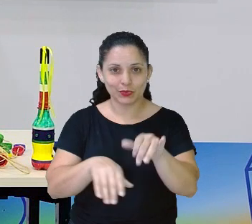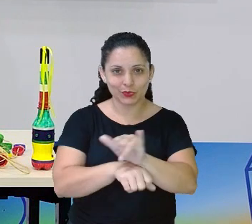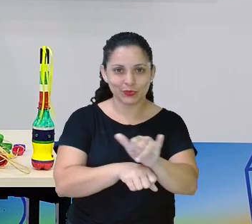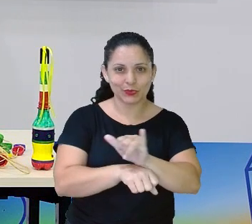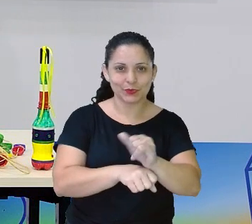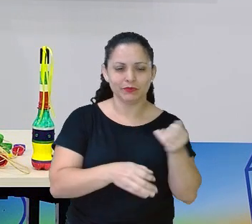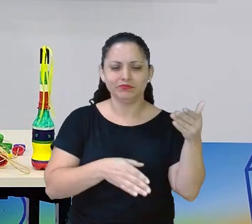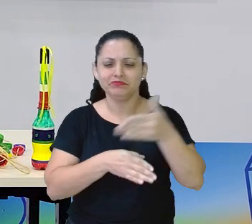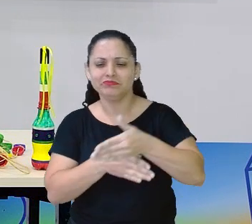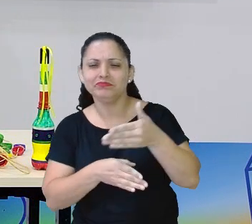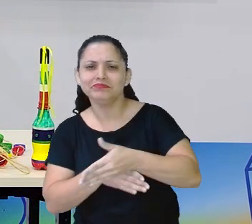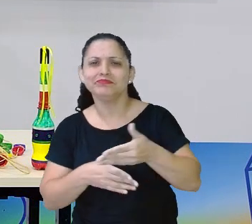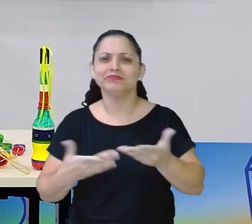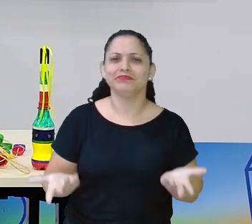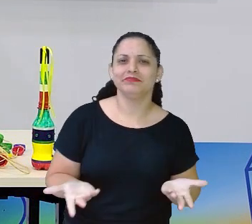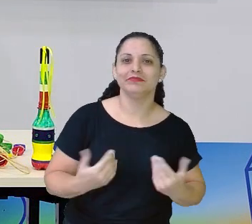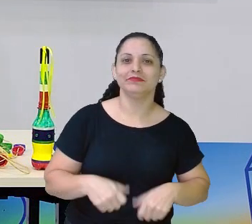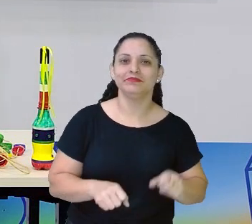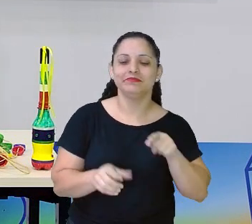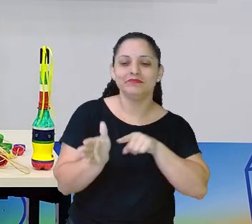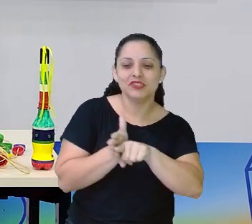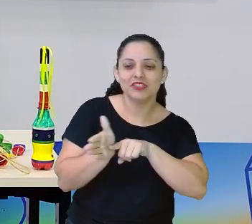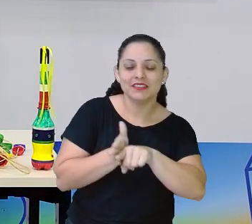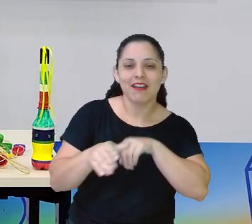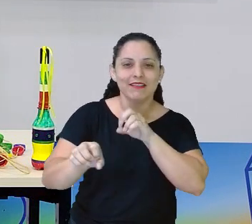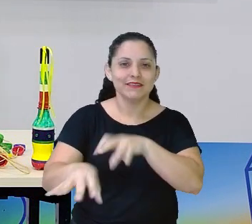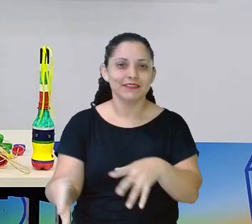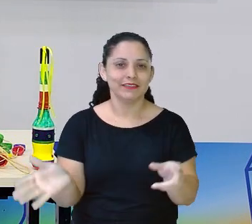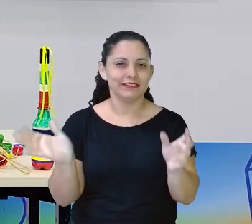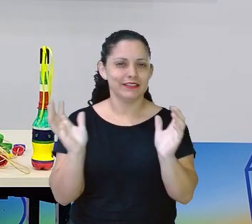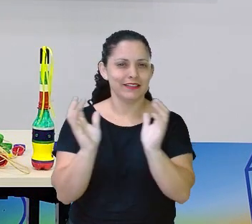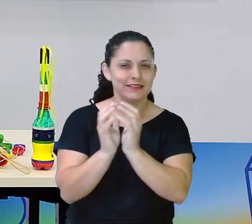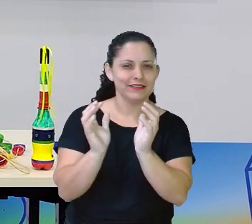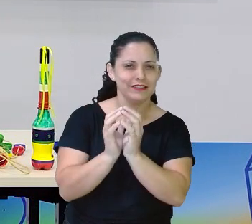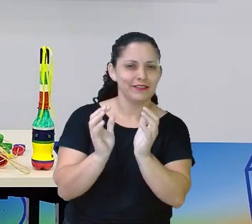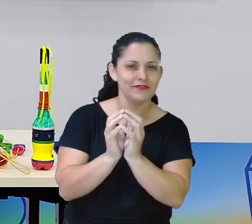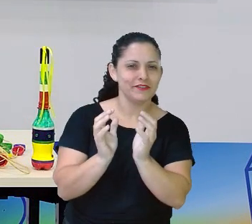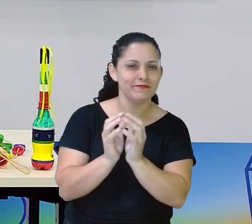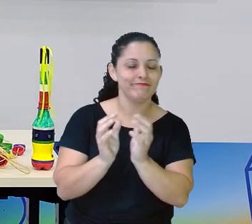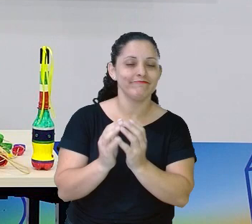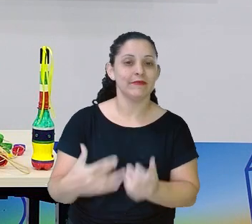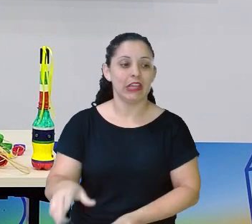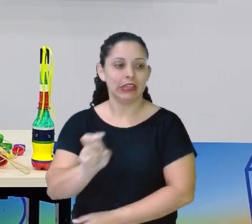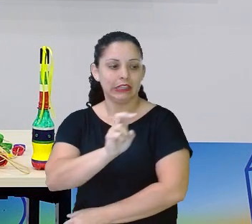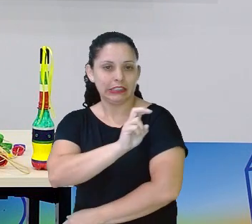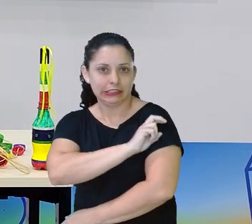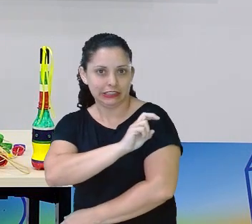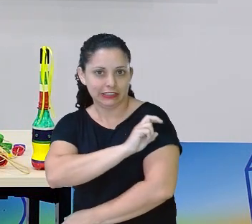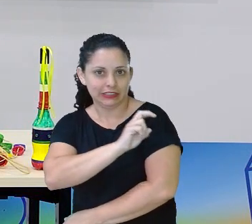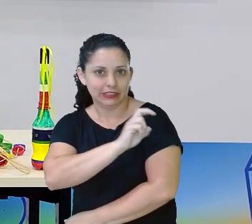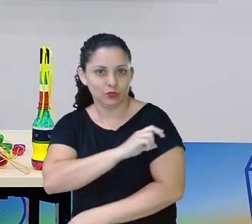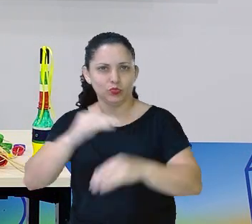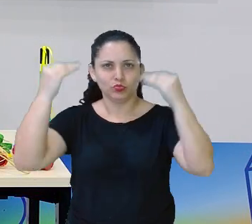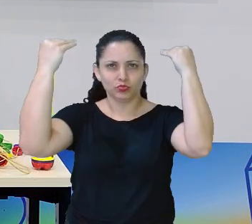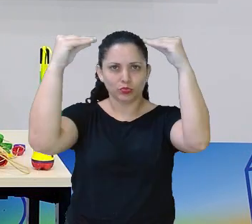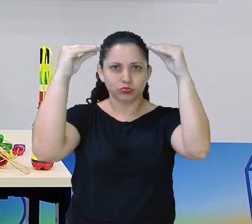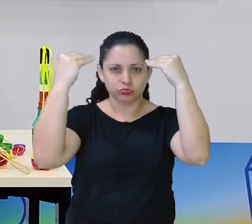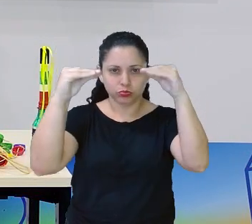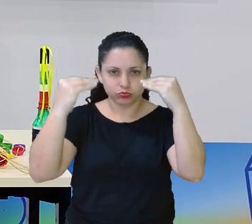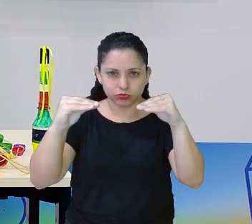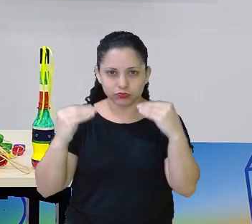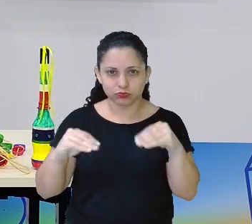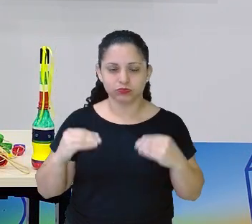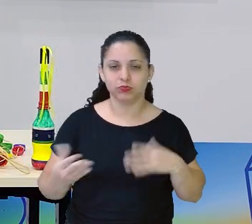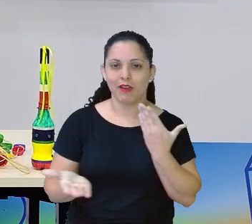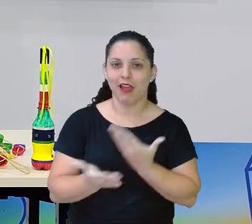só entrar lá, coloca Educa Recife, procura lá a playlist do 5º ano. Todas as aulas do 5º ano